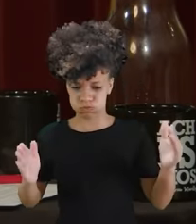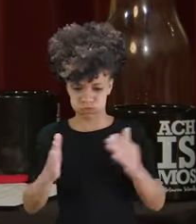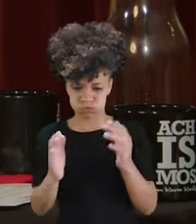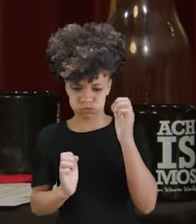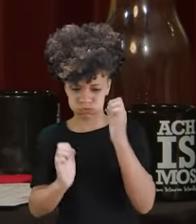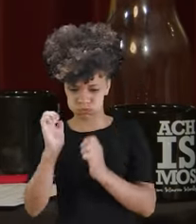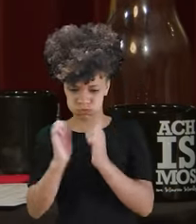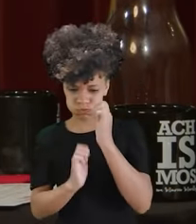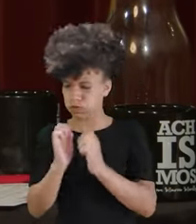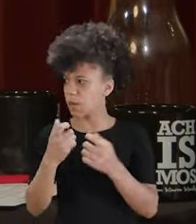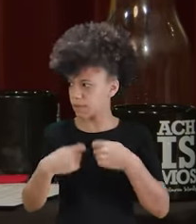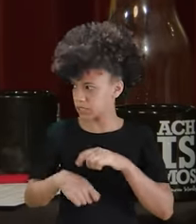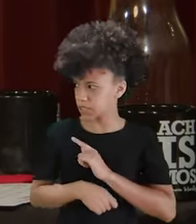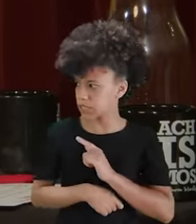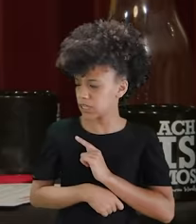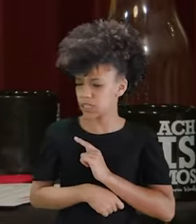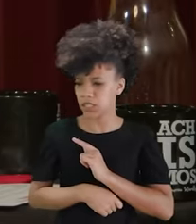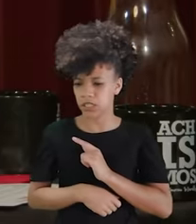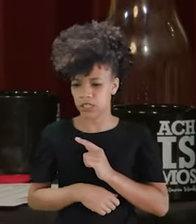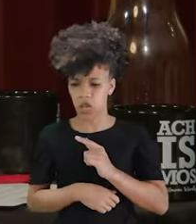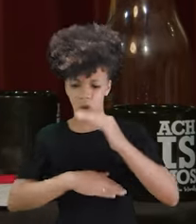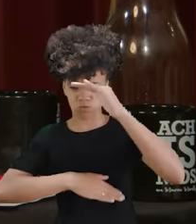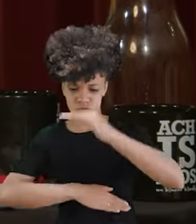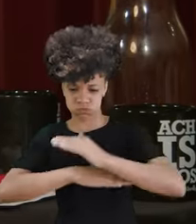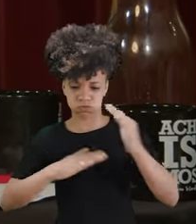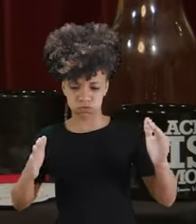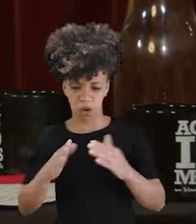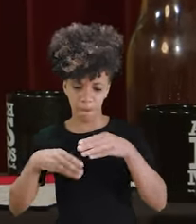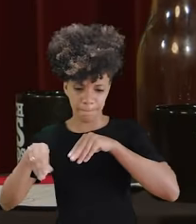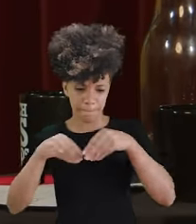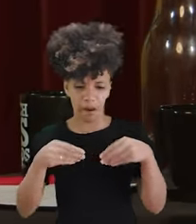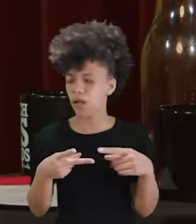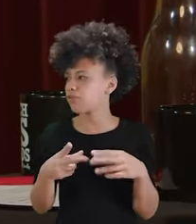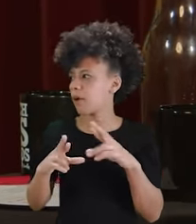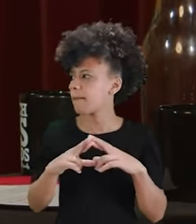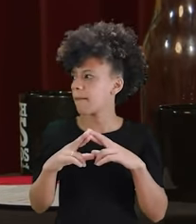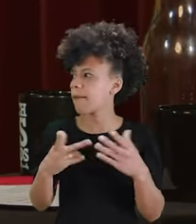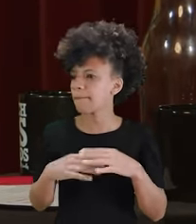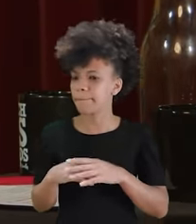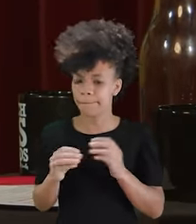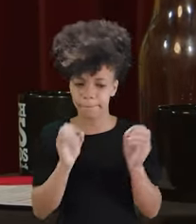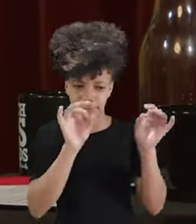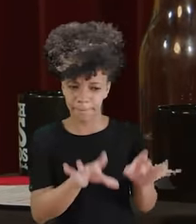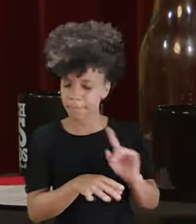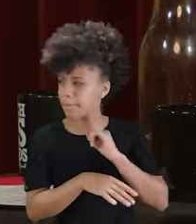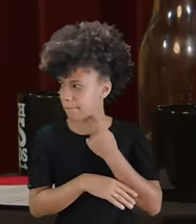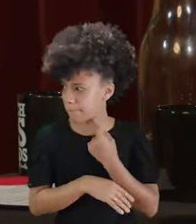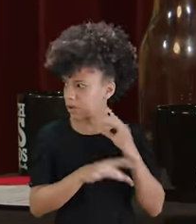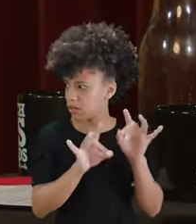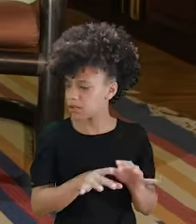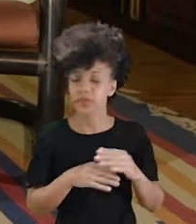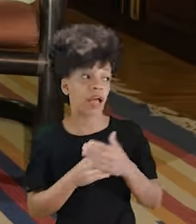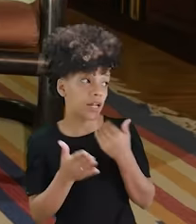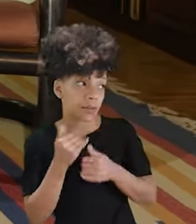processamento de lixo tem que ter essa máquina aí que processa se ela o plástico não sei o quê para virar um lixo que se